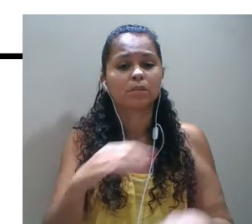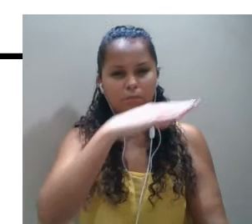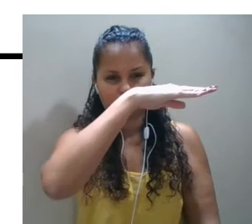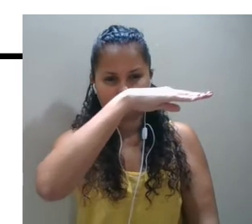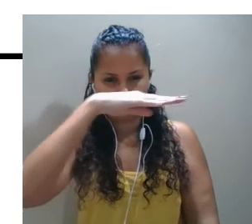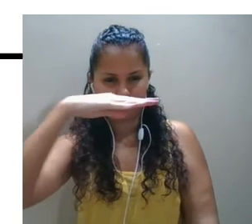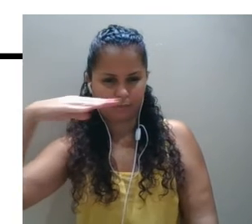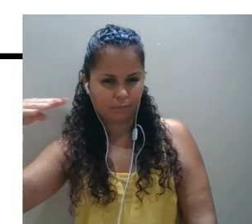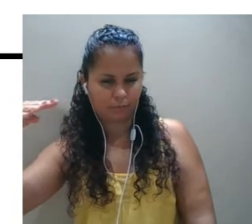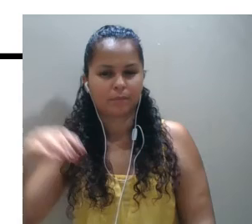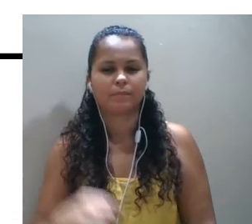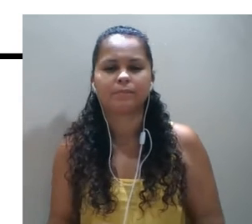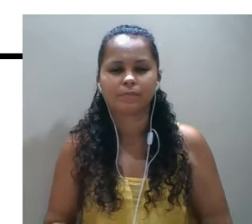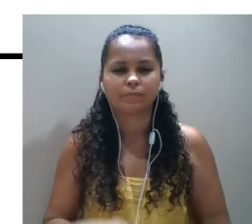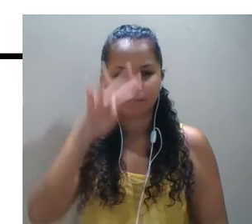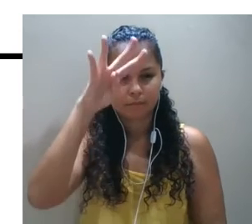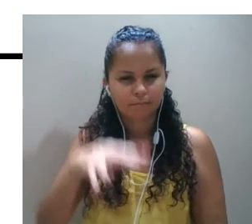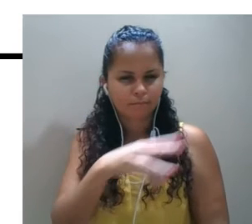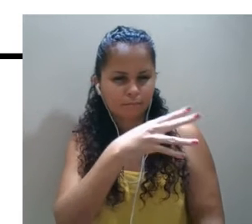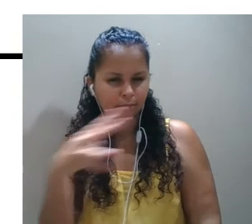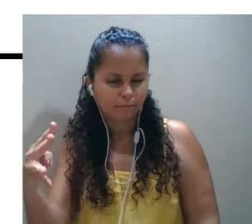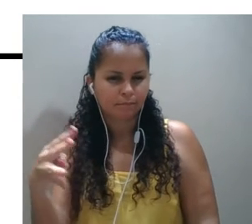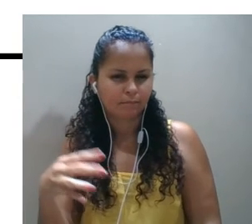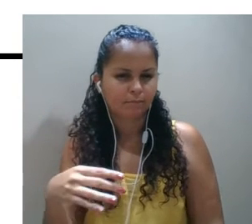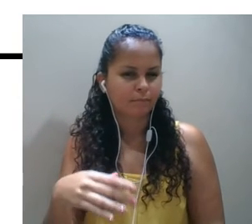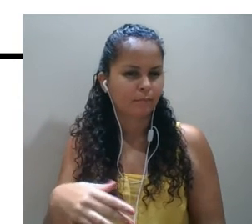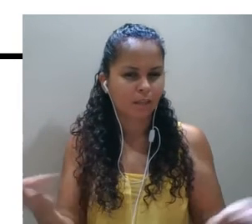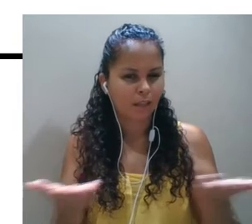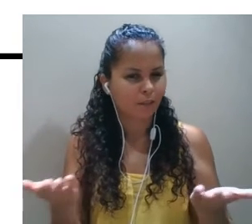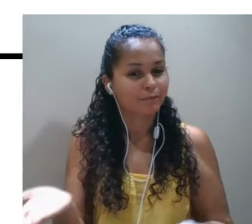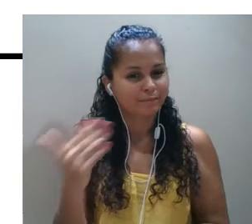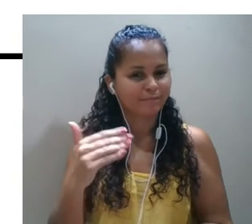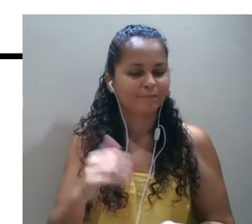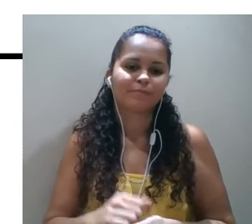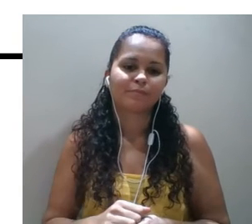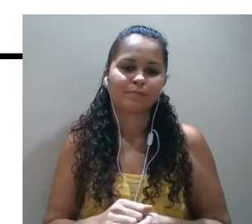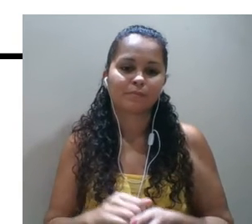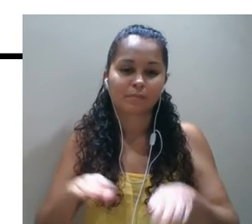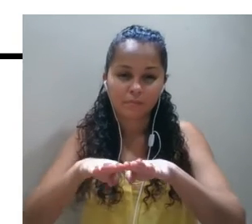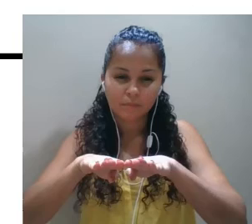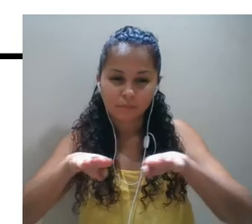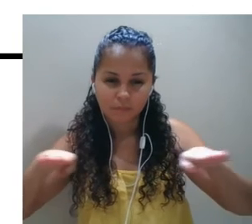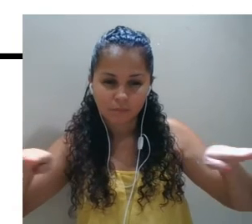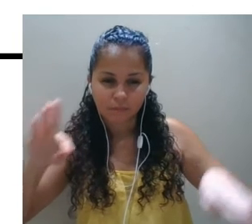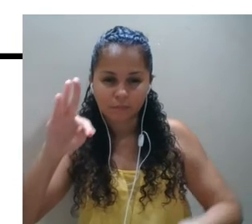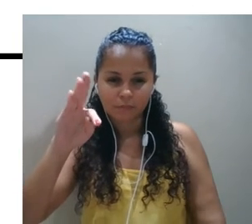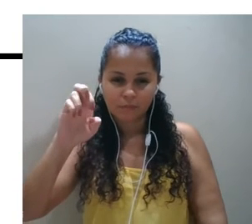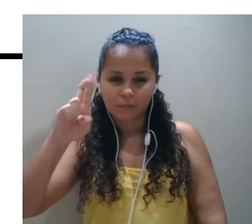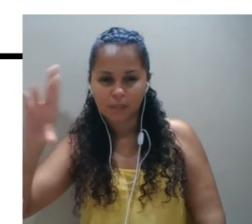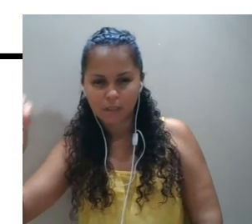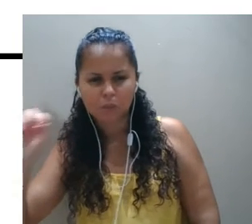Beleza. Então vamos lá? Vamos fazer o seguinte. No térreo, o que está